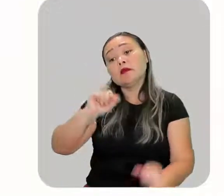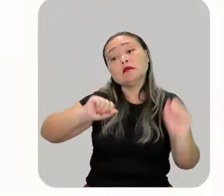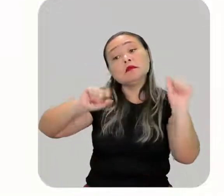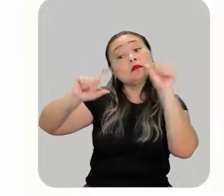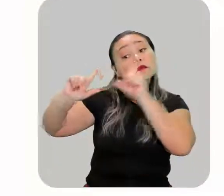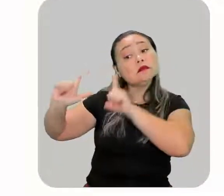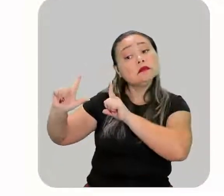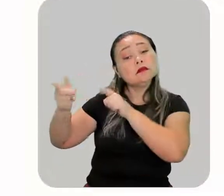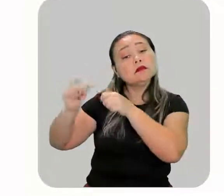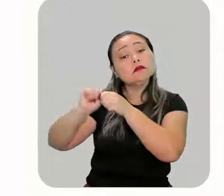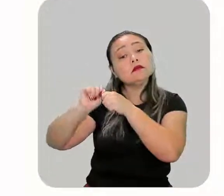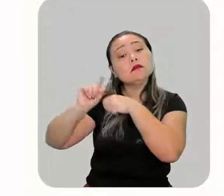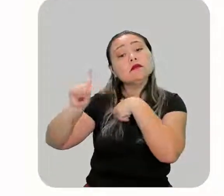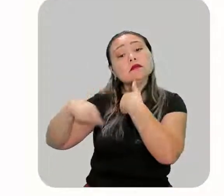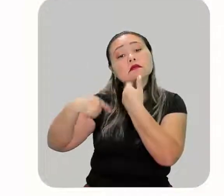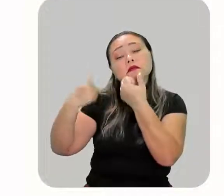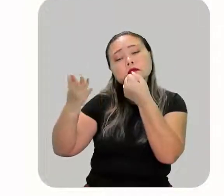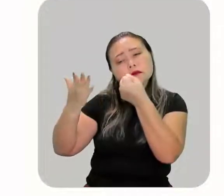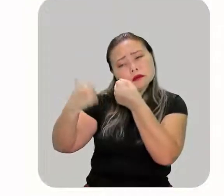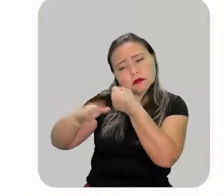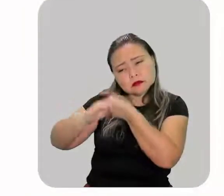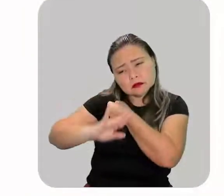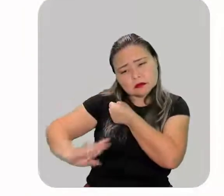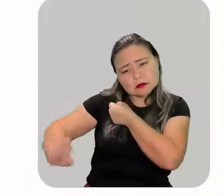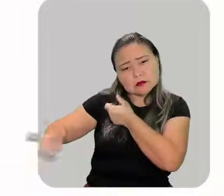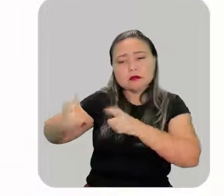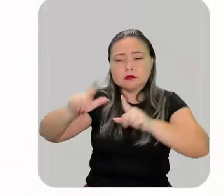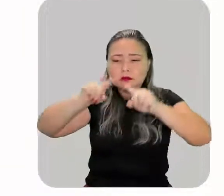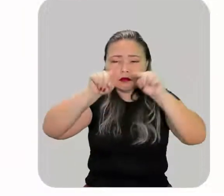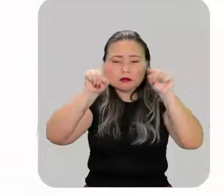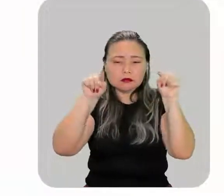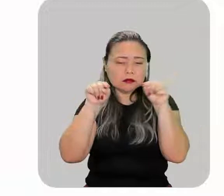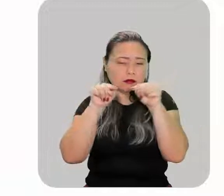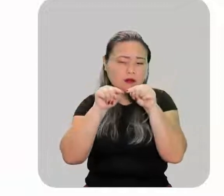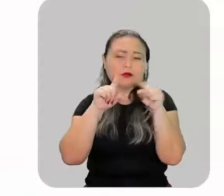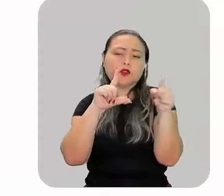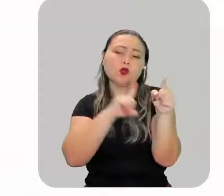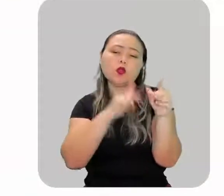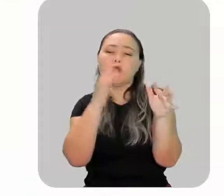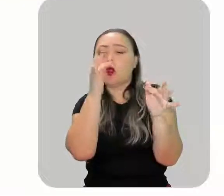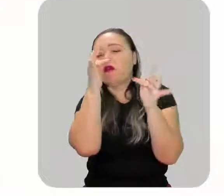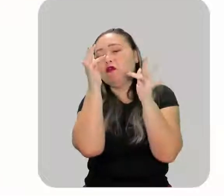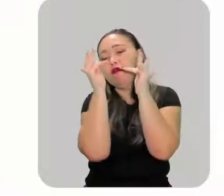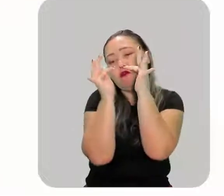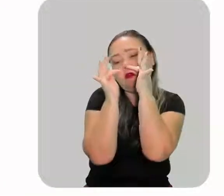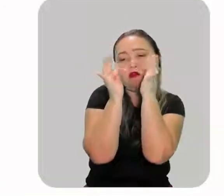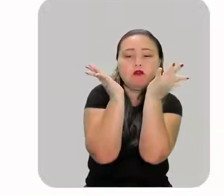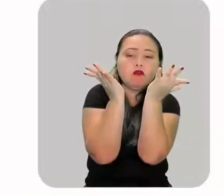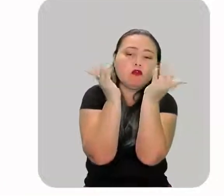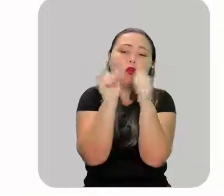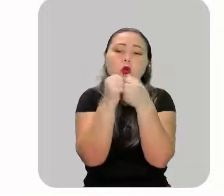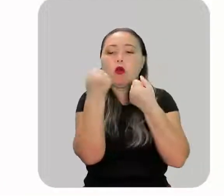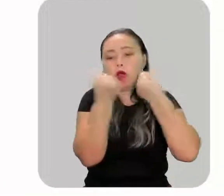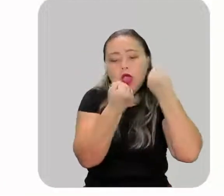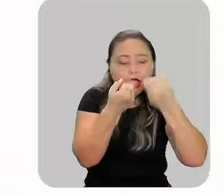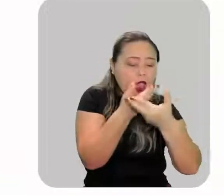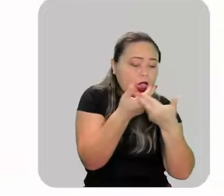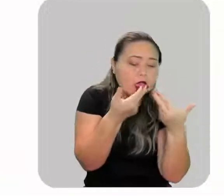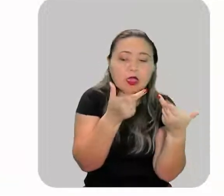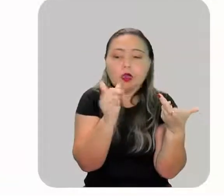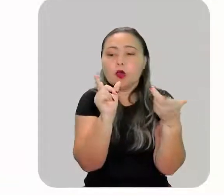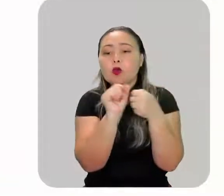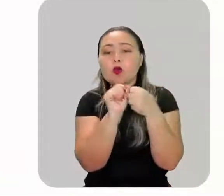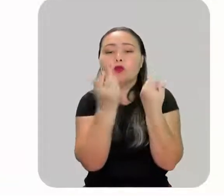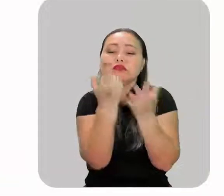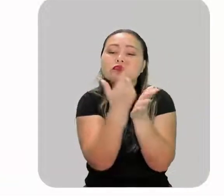Olha aí, ó, ensino fundamental 1. Aqui nós colocamos um quadradinho, tá? Mas lá a tia colocava uma florzinha, colocava um carrinho. Então,